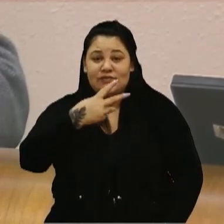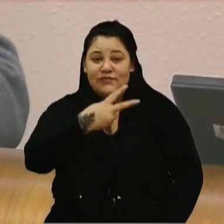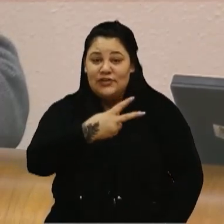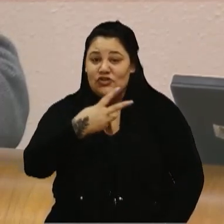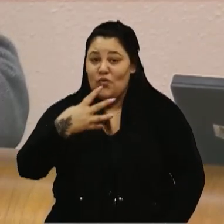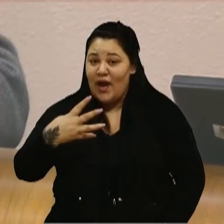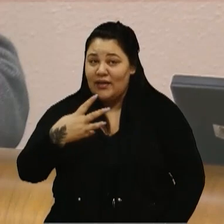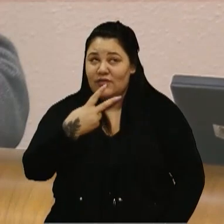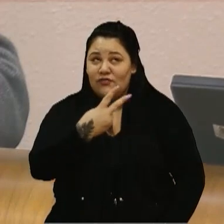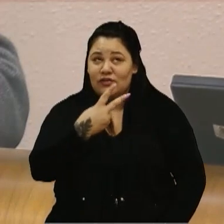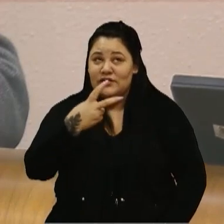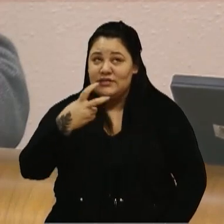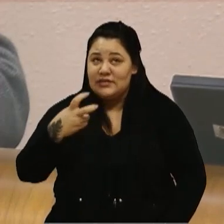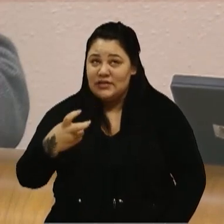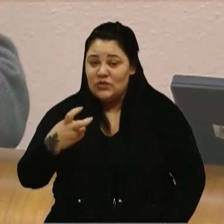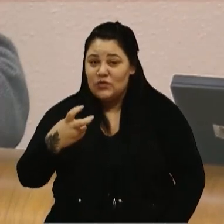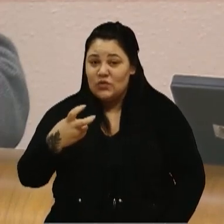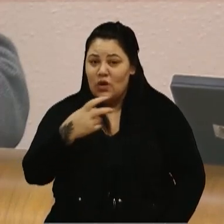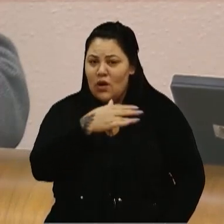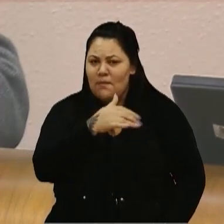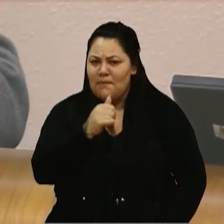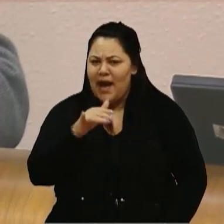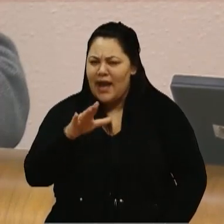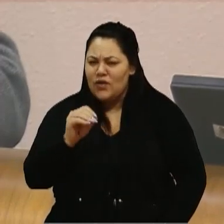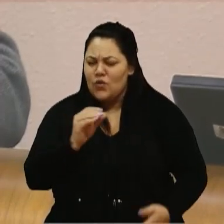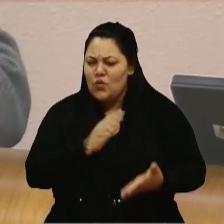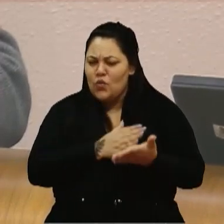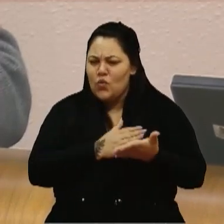25, maio. Estamos entrando em junho.